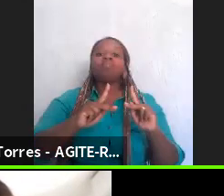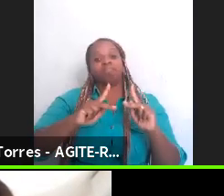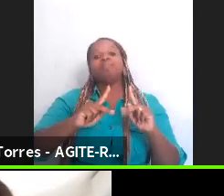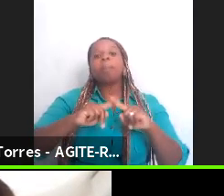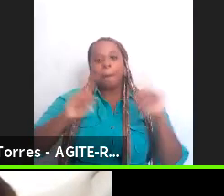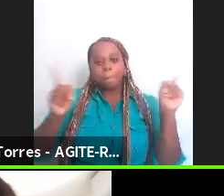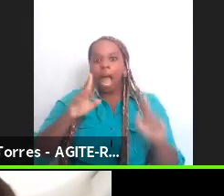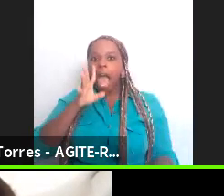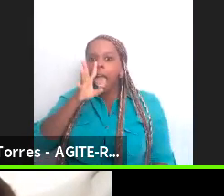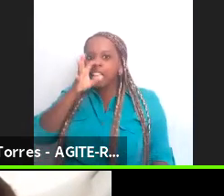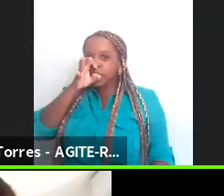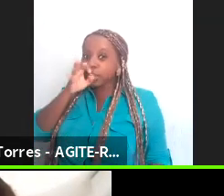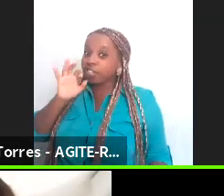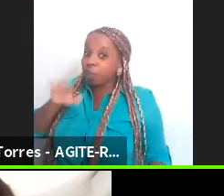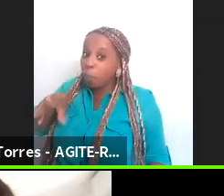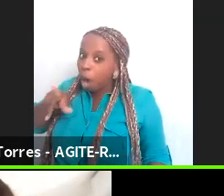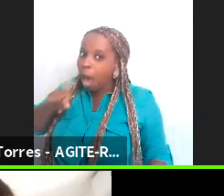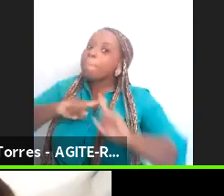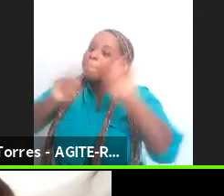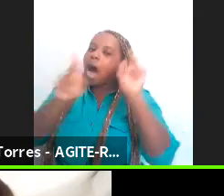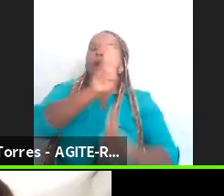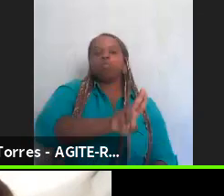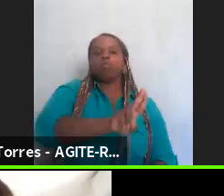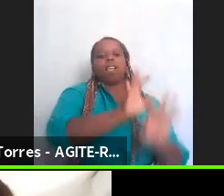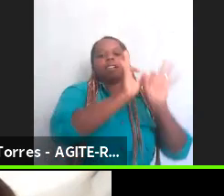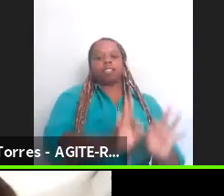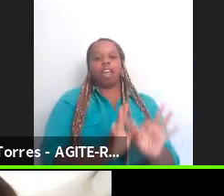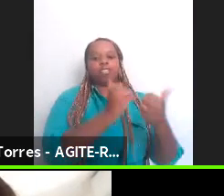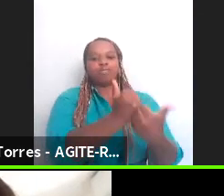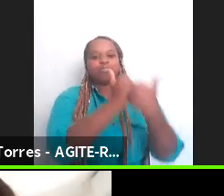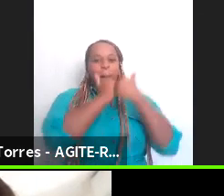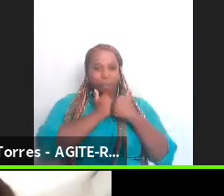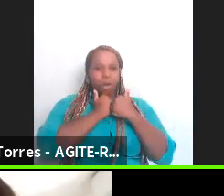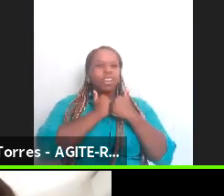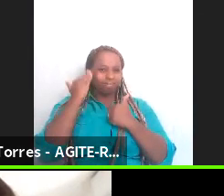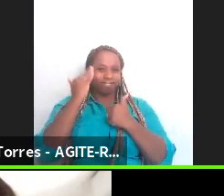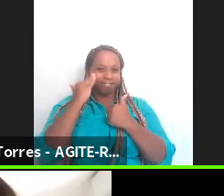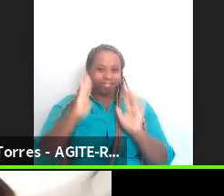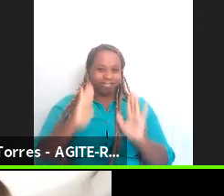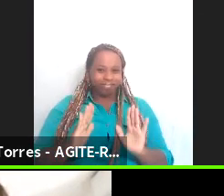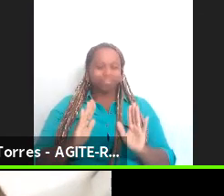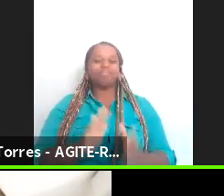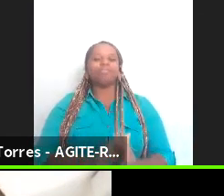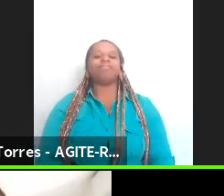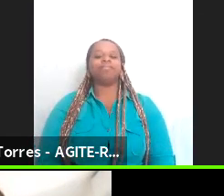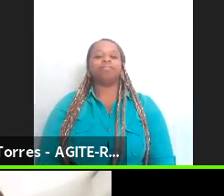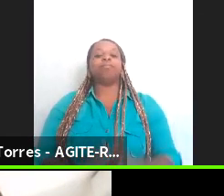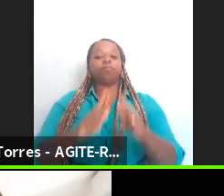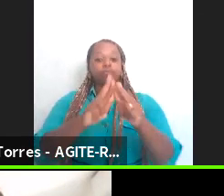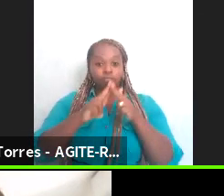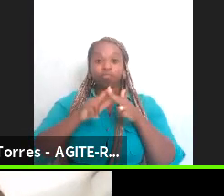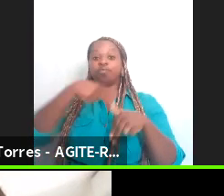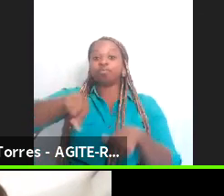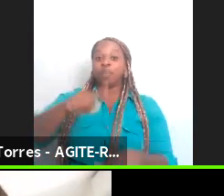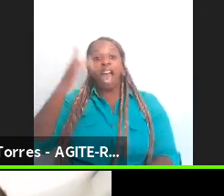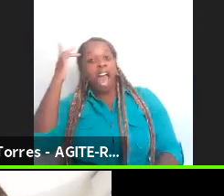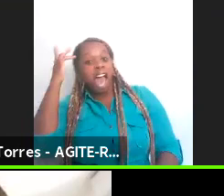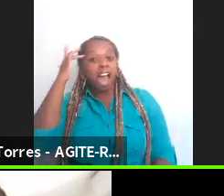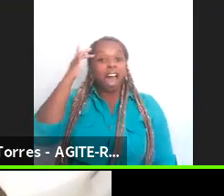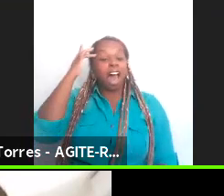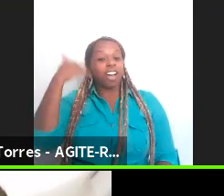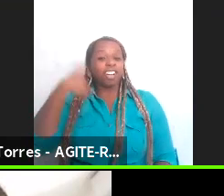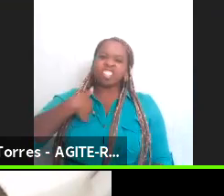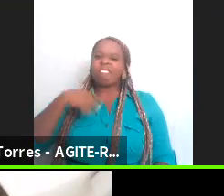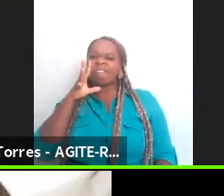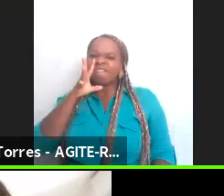à tecnologia, mas saber usá-la a nosso favor, né? Então, assim, eu talvez seja um pouco mais resistente